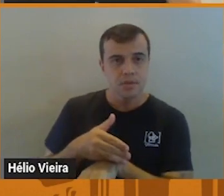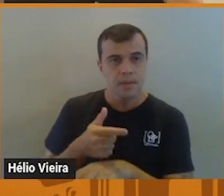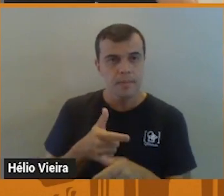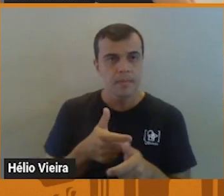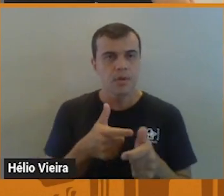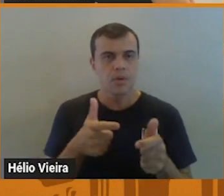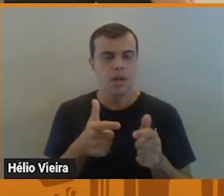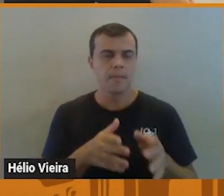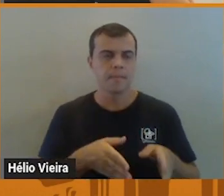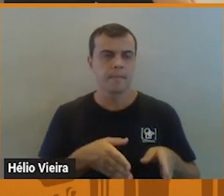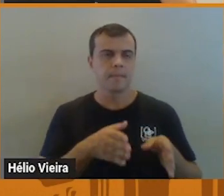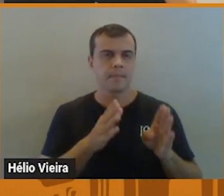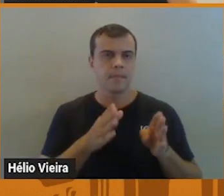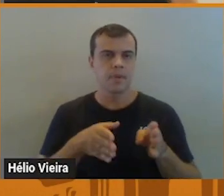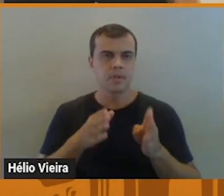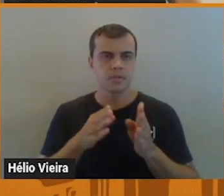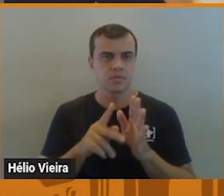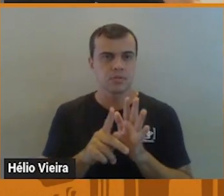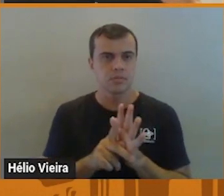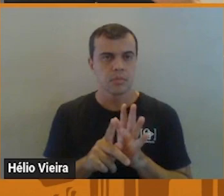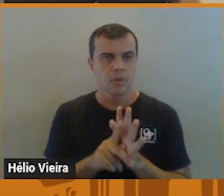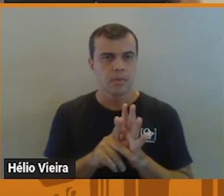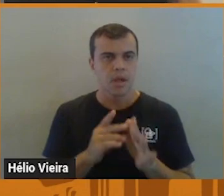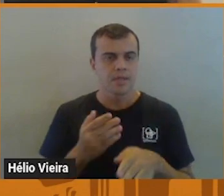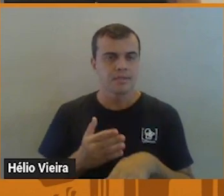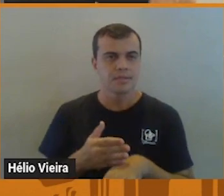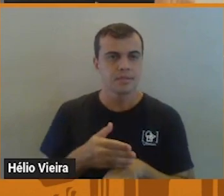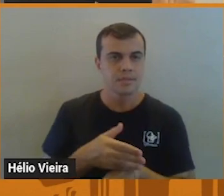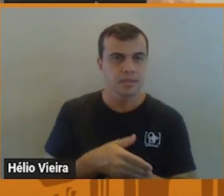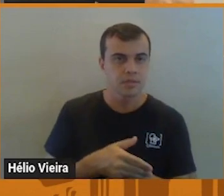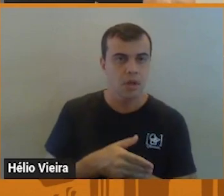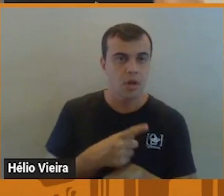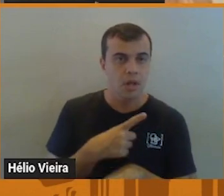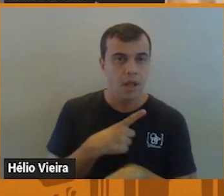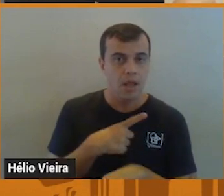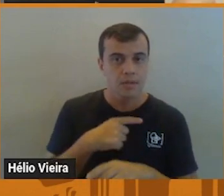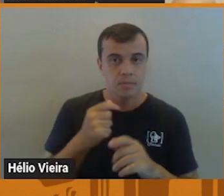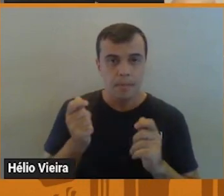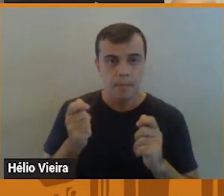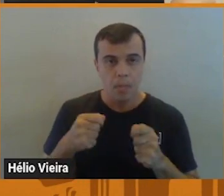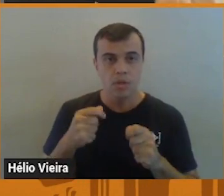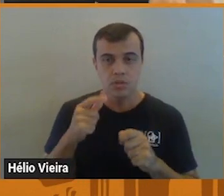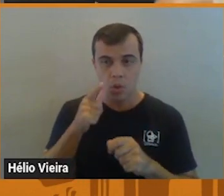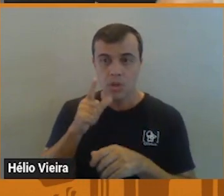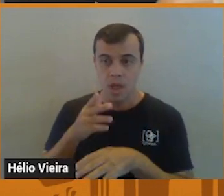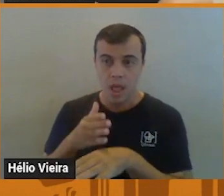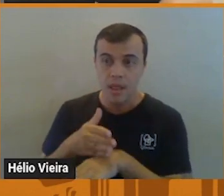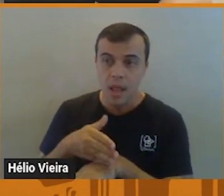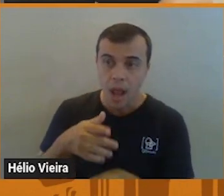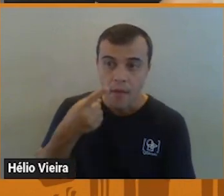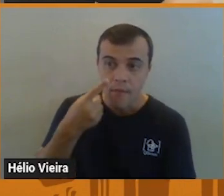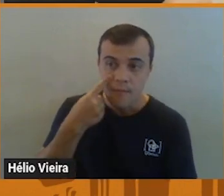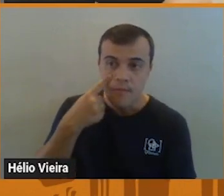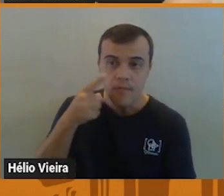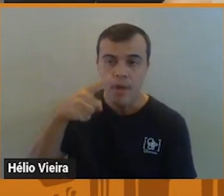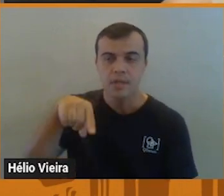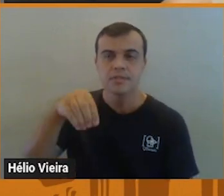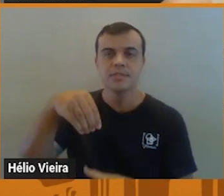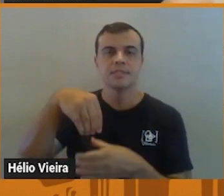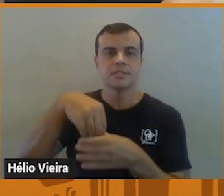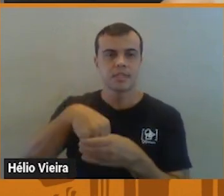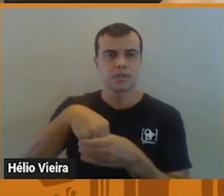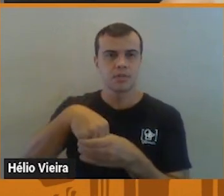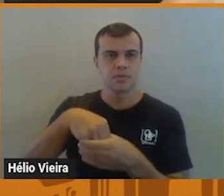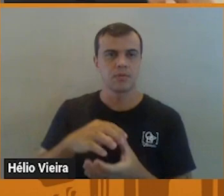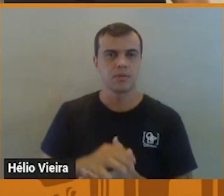desses prédios são prédios que eles têm acesso, são prédios que hoje eles podem entrar e ver como é dentro do prédio.